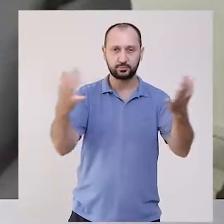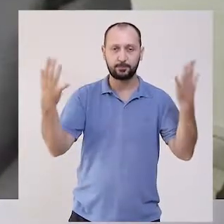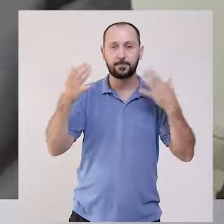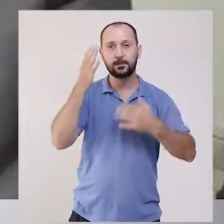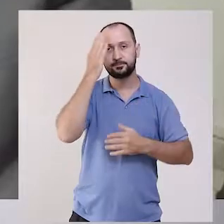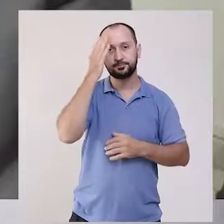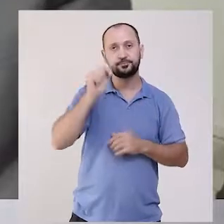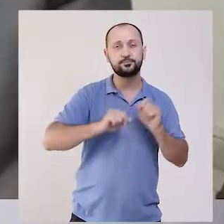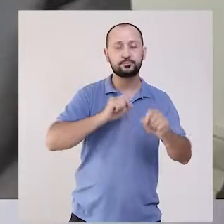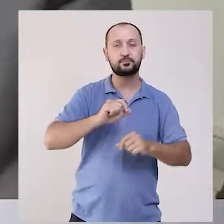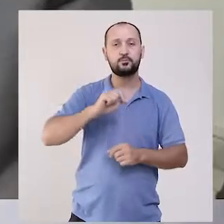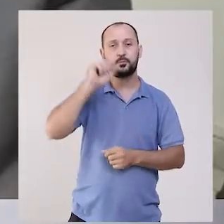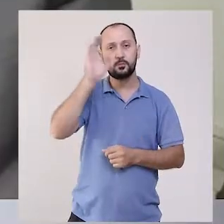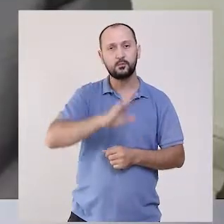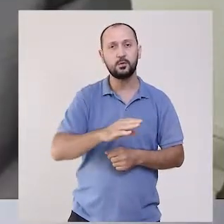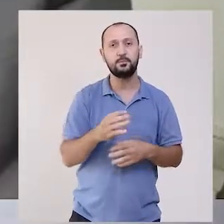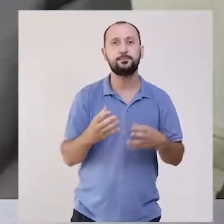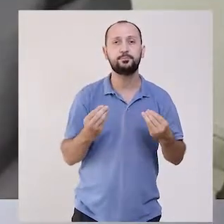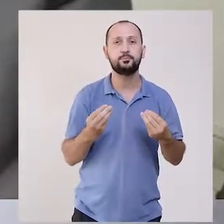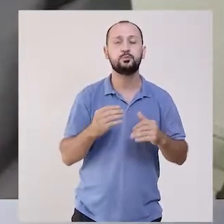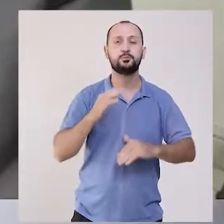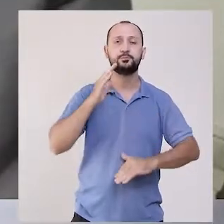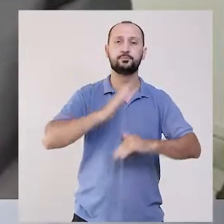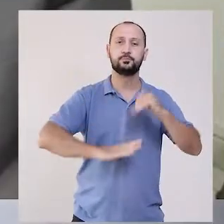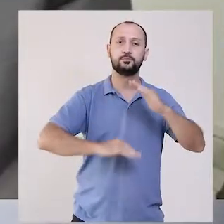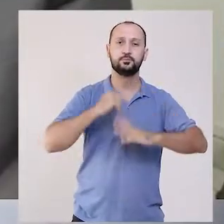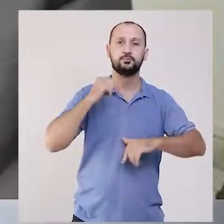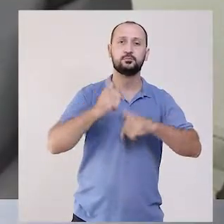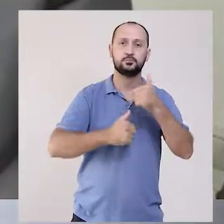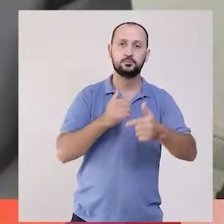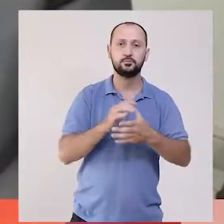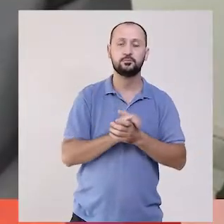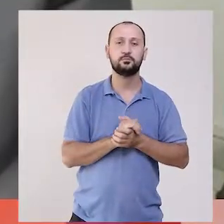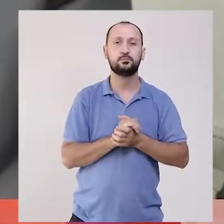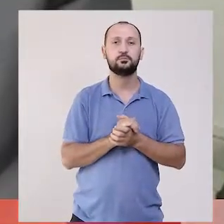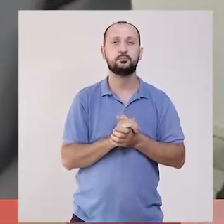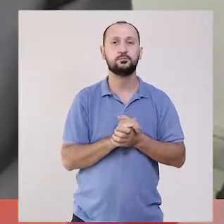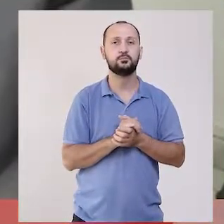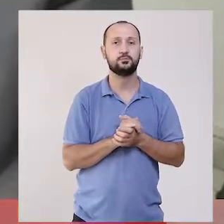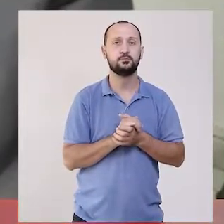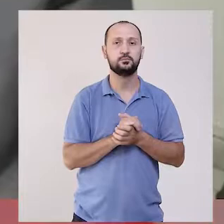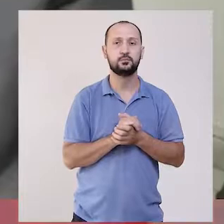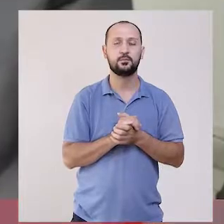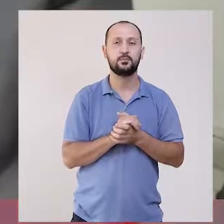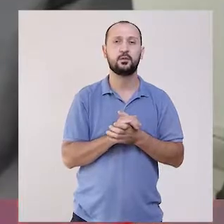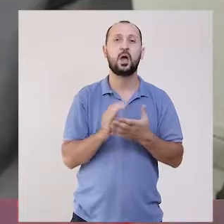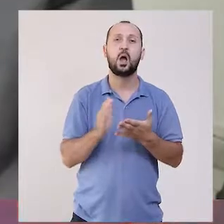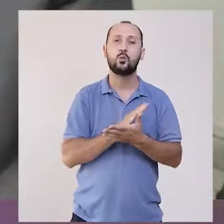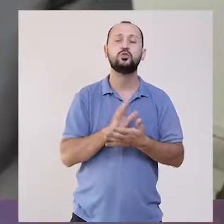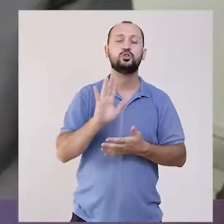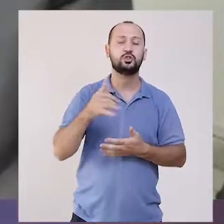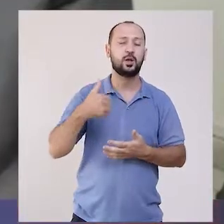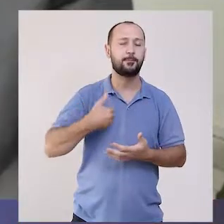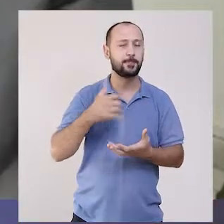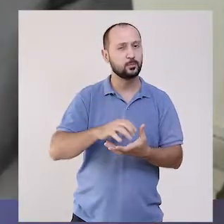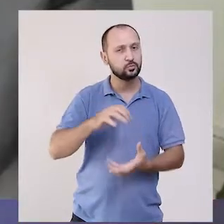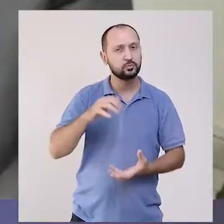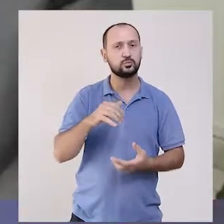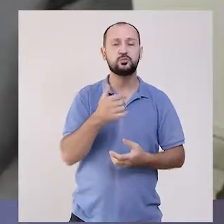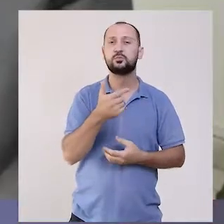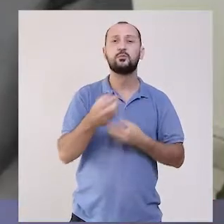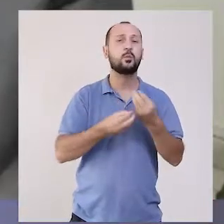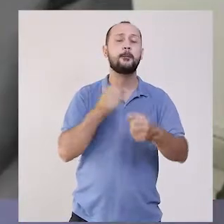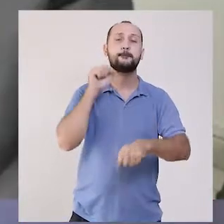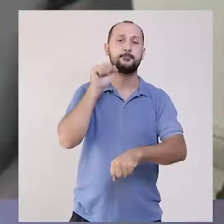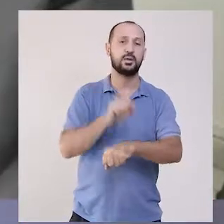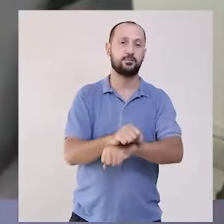que, infelizmente, no Brasil, muitos profissionais são autônomos, inclusive alguns deles idosos,